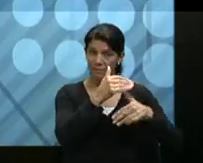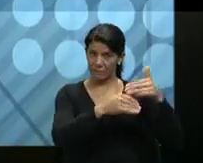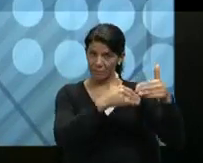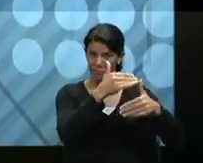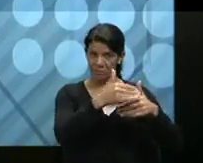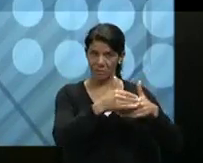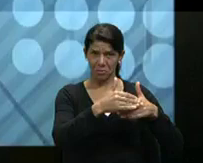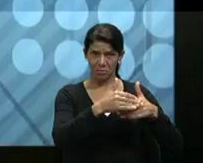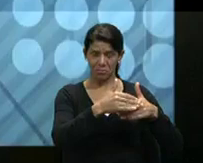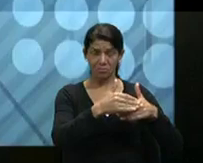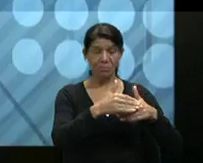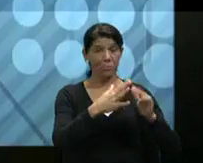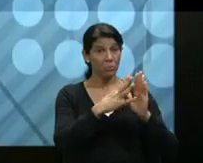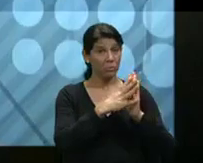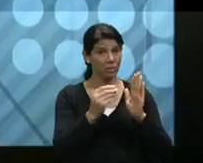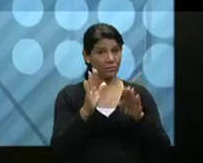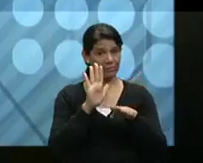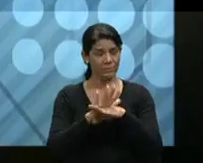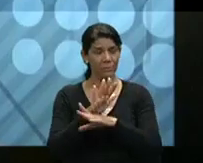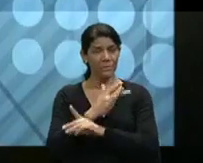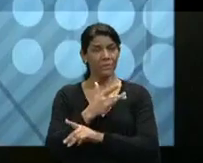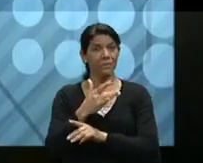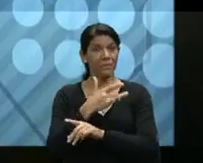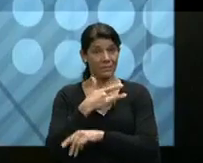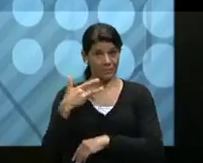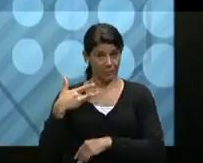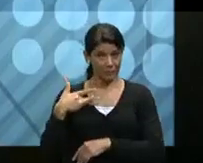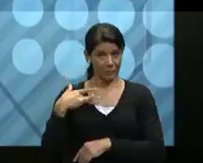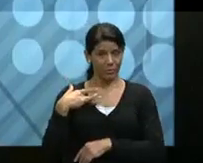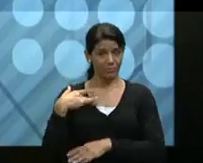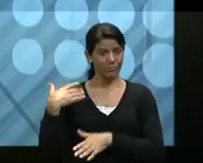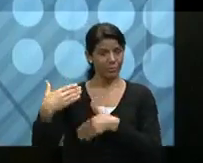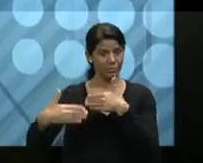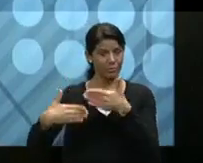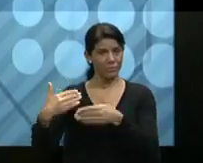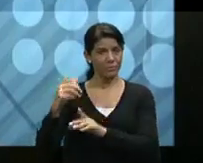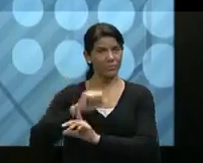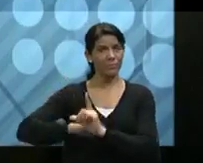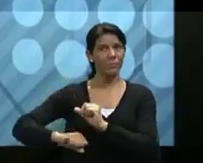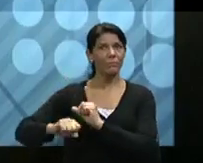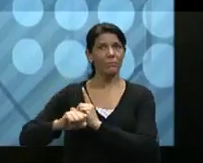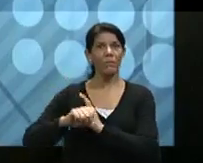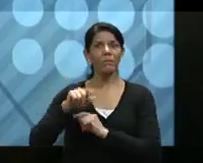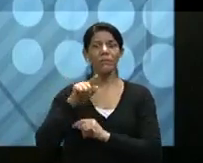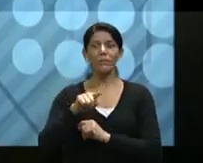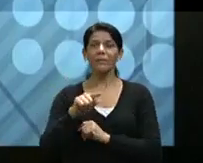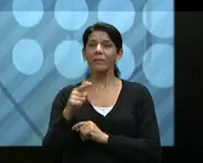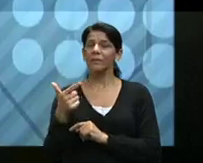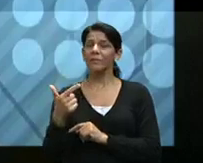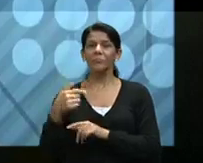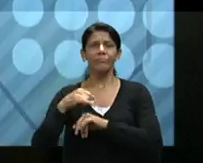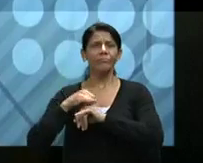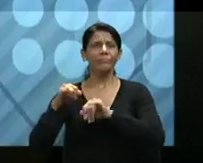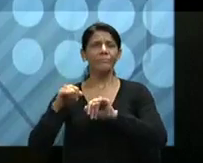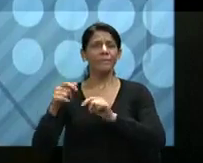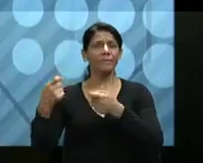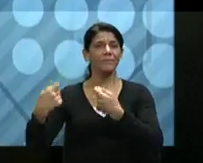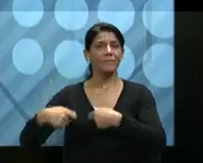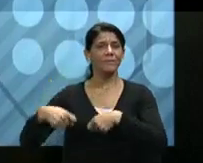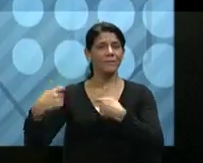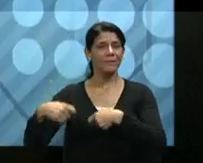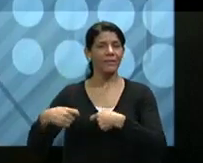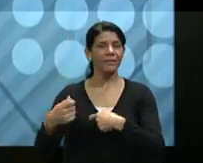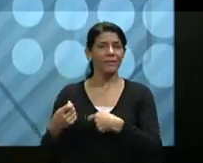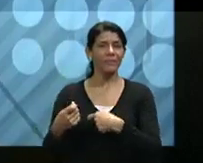desenvolvidos, o modelo de assistência à saúde e tanto o seu desenvolvimento social, eles não pregam por essa